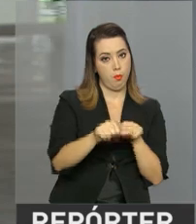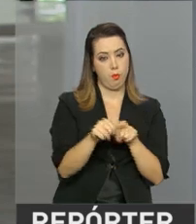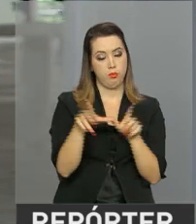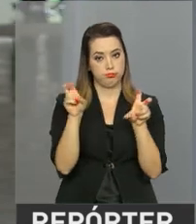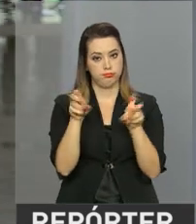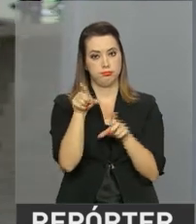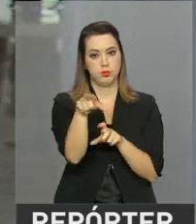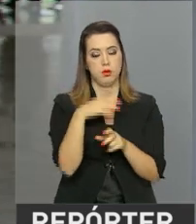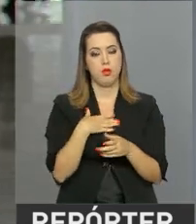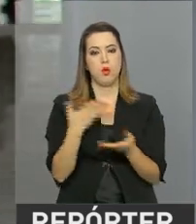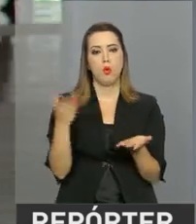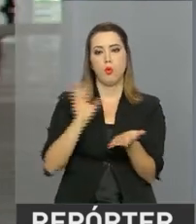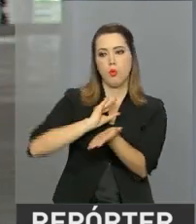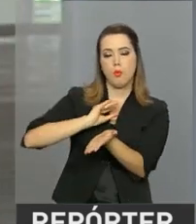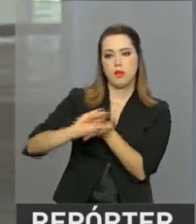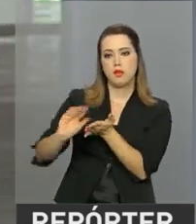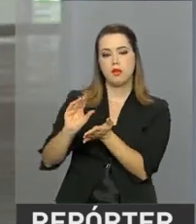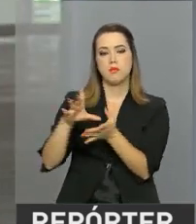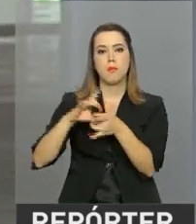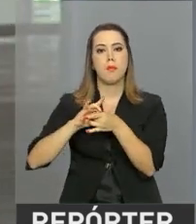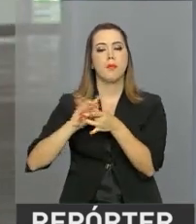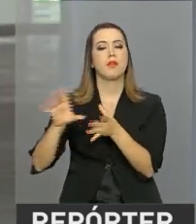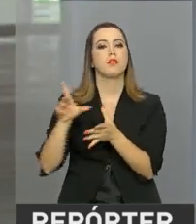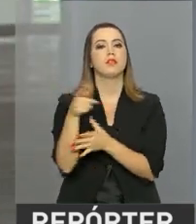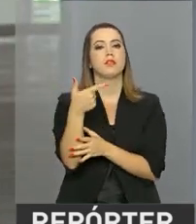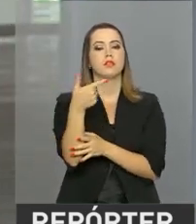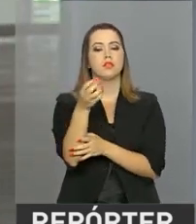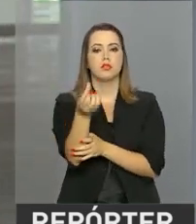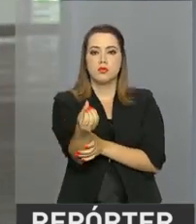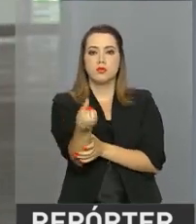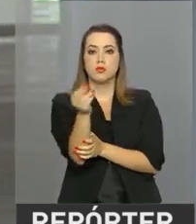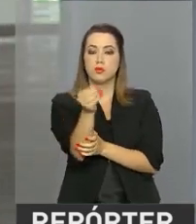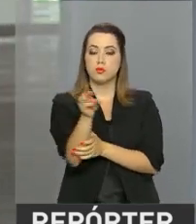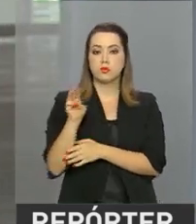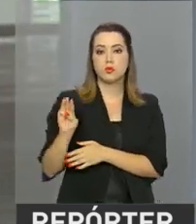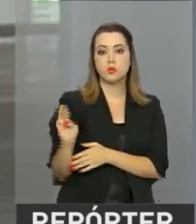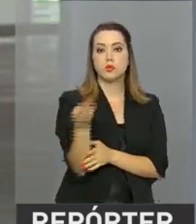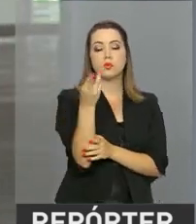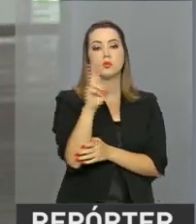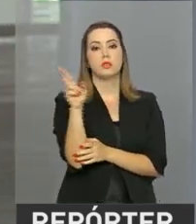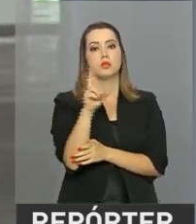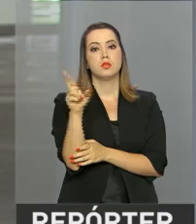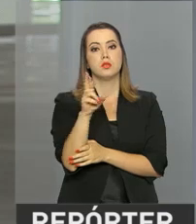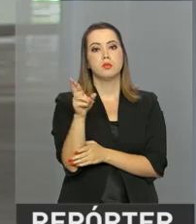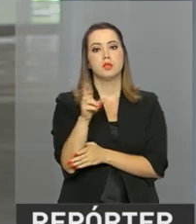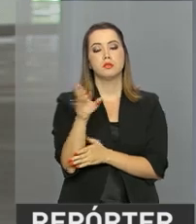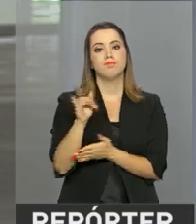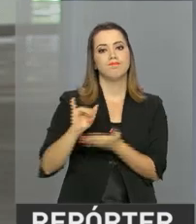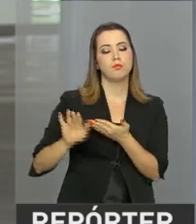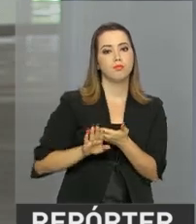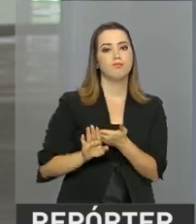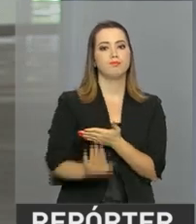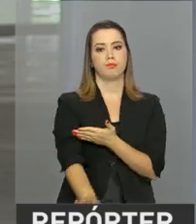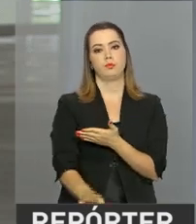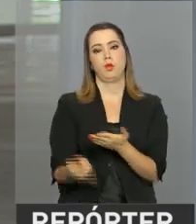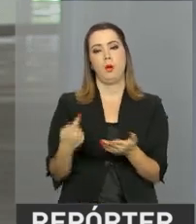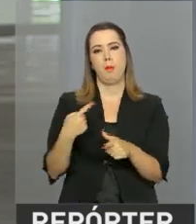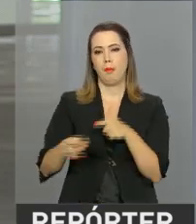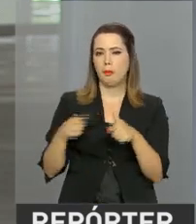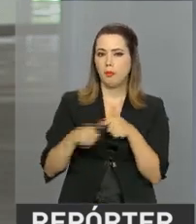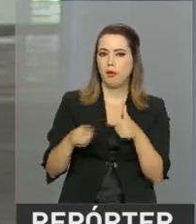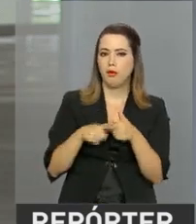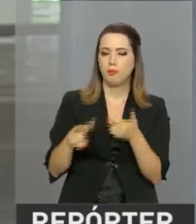Nacional anunciou a liberação de 260 milhões de reais para ações de combate à estiagem em 8 estados